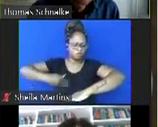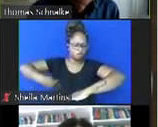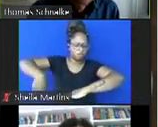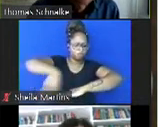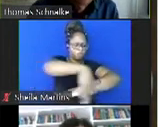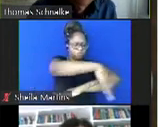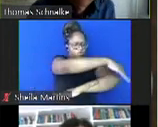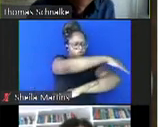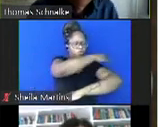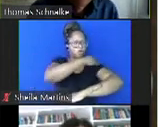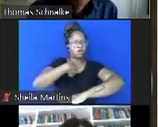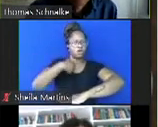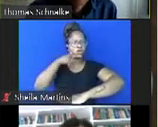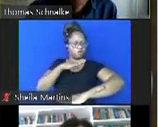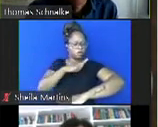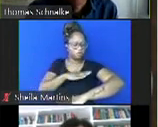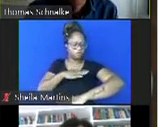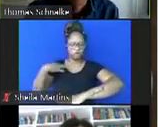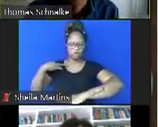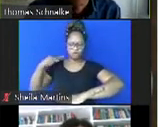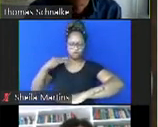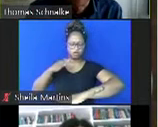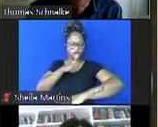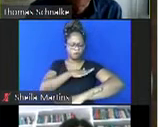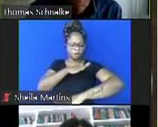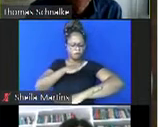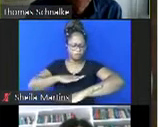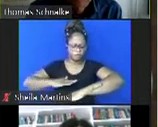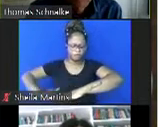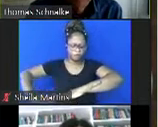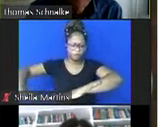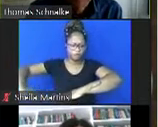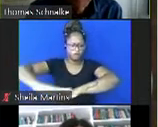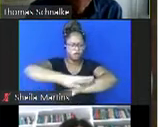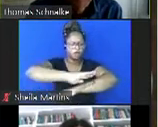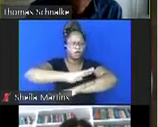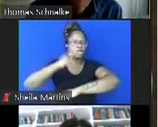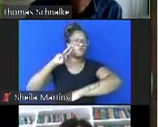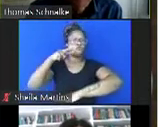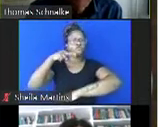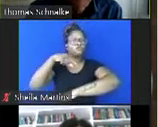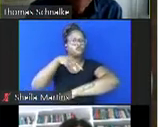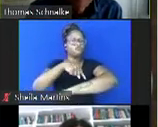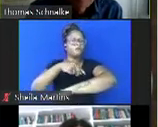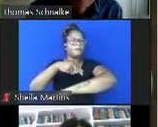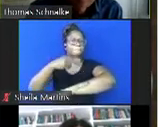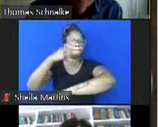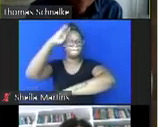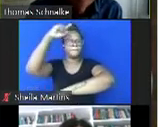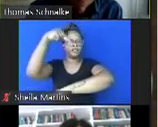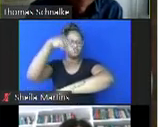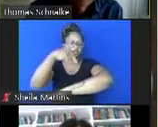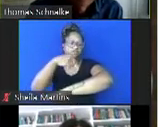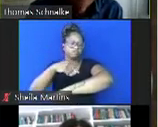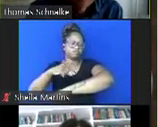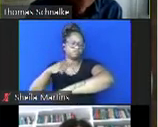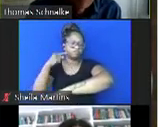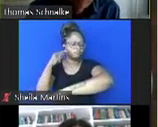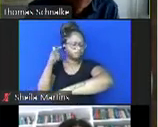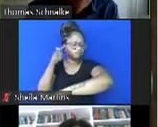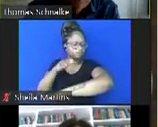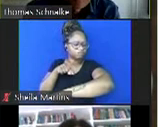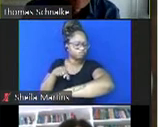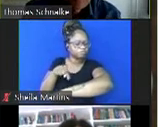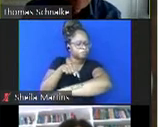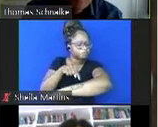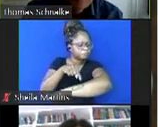cobrir o corte que a pessoa fazendo a dissecação teve que realizar para